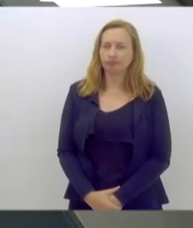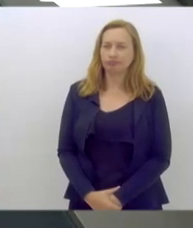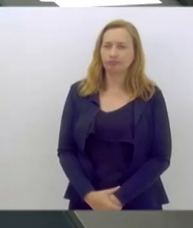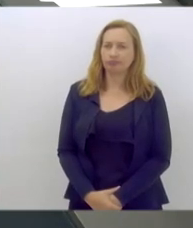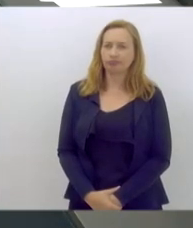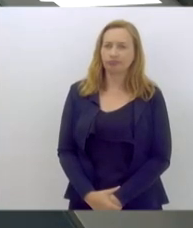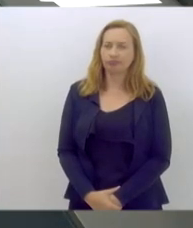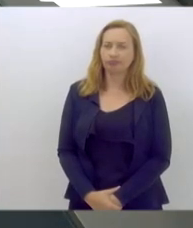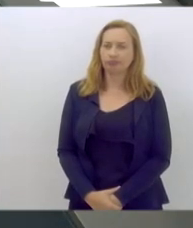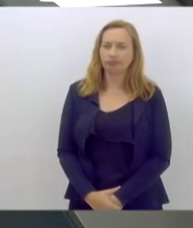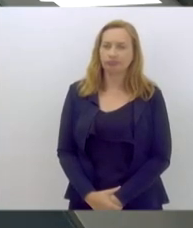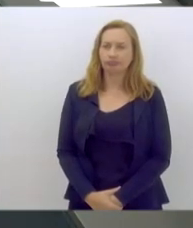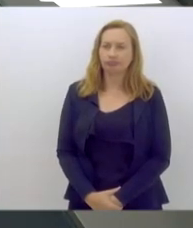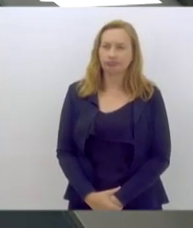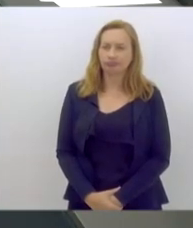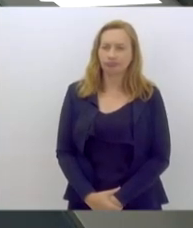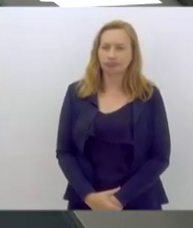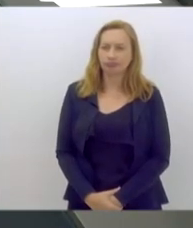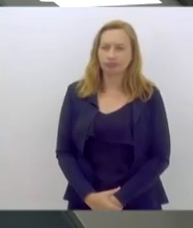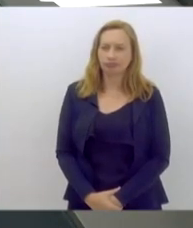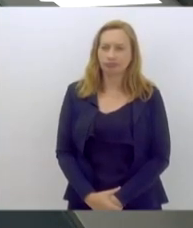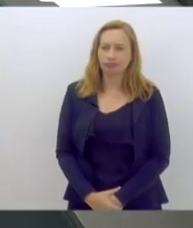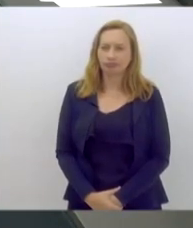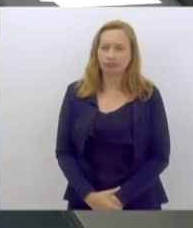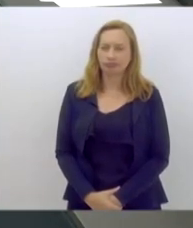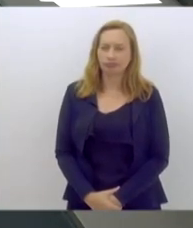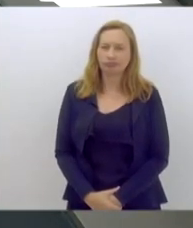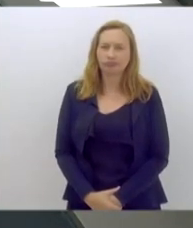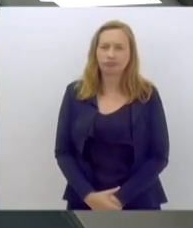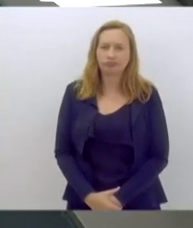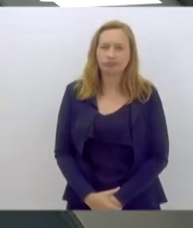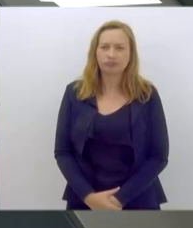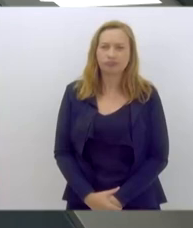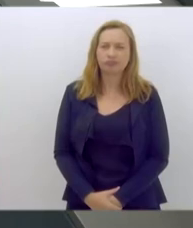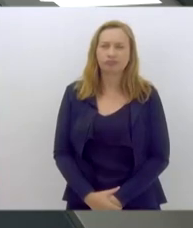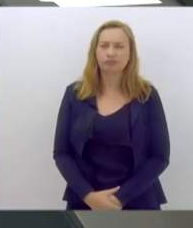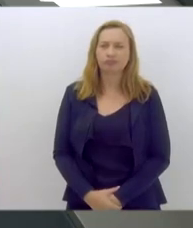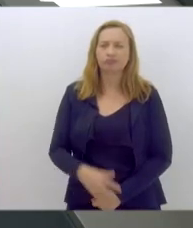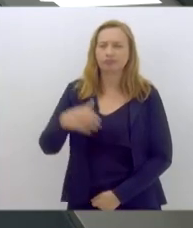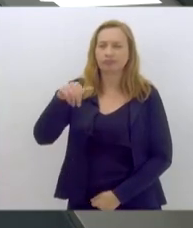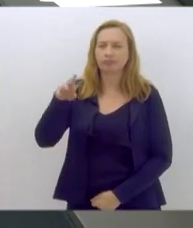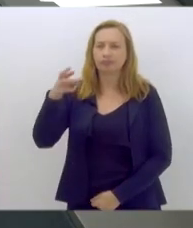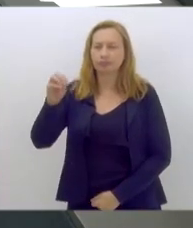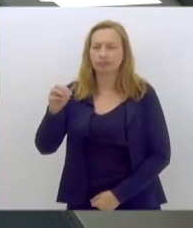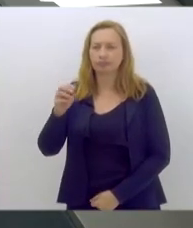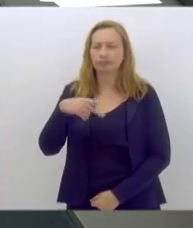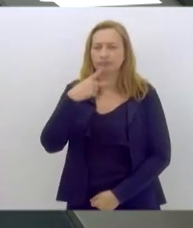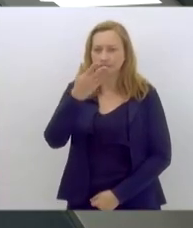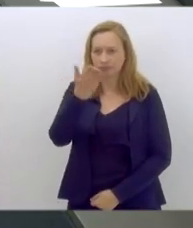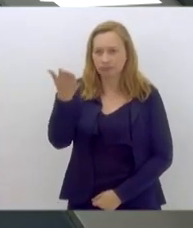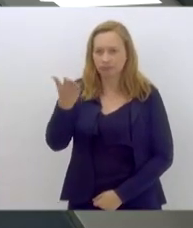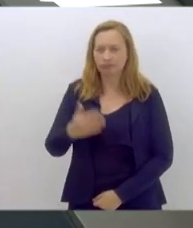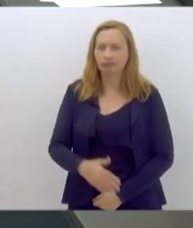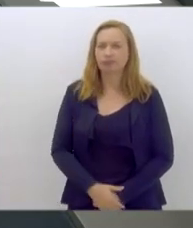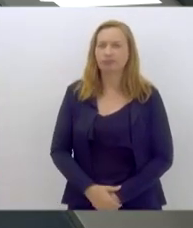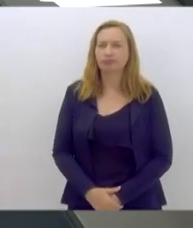quero franquear a palavra de mais autoridade seu vale ou Osório com a palavra